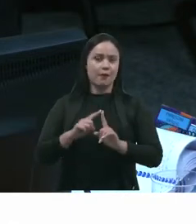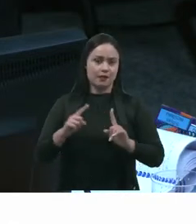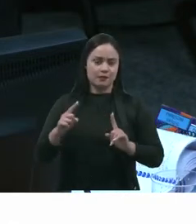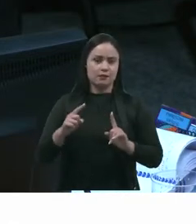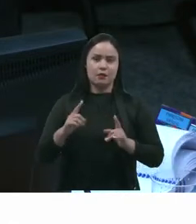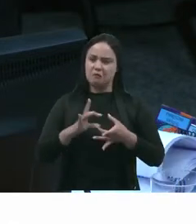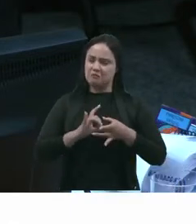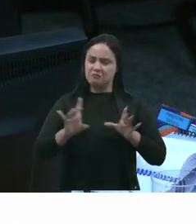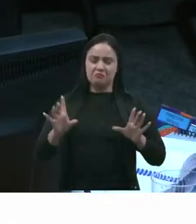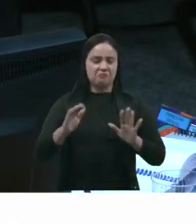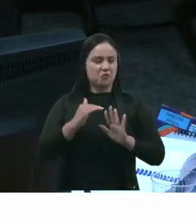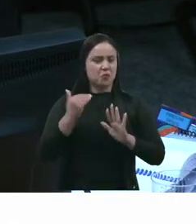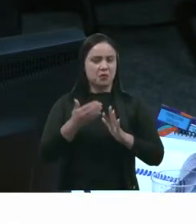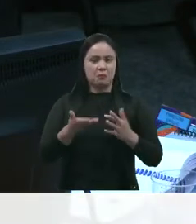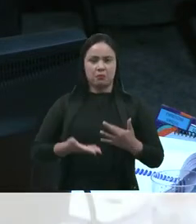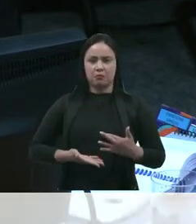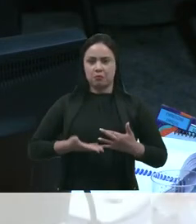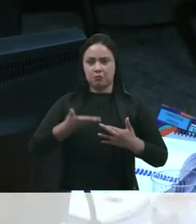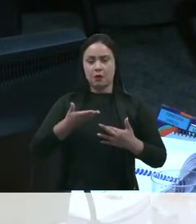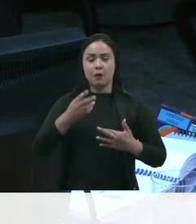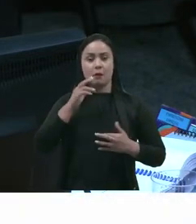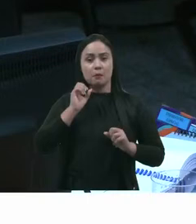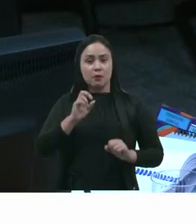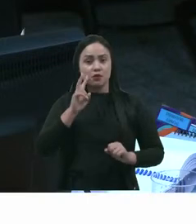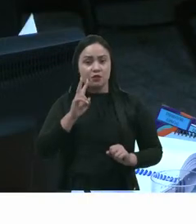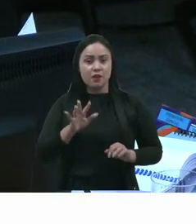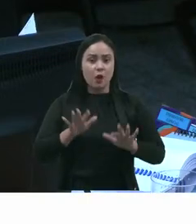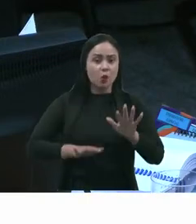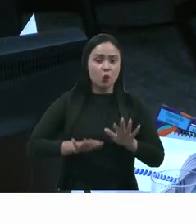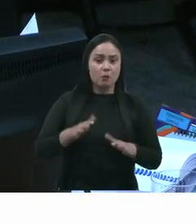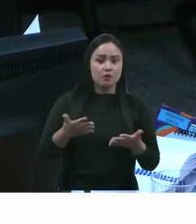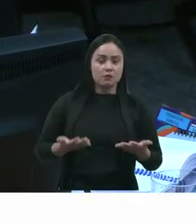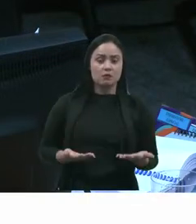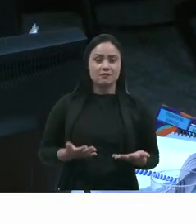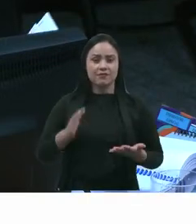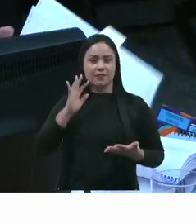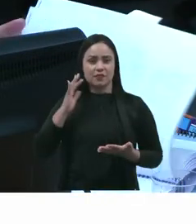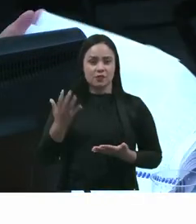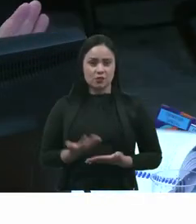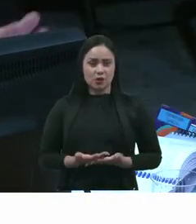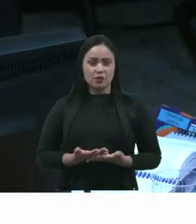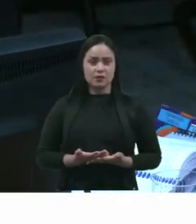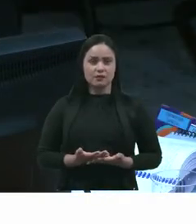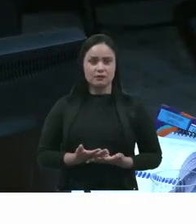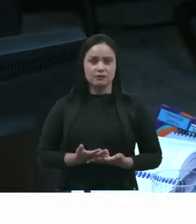absolvido em todas as instâncias. Eu pude ver algumas das decisões